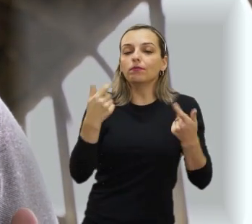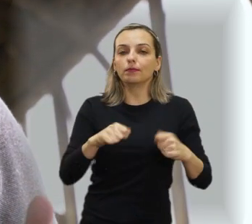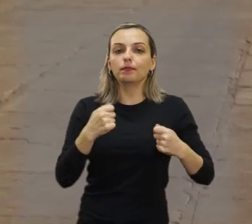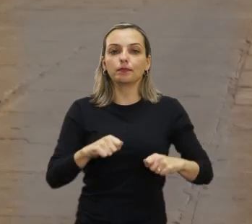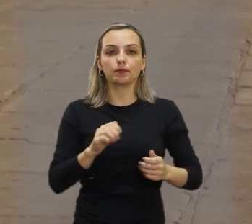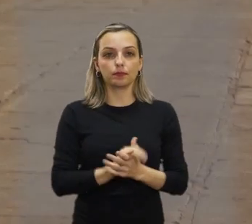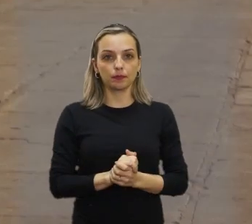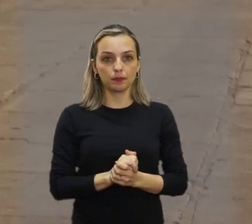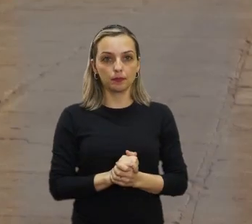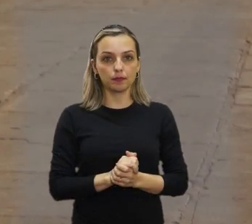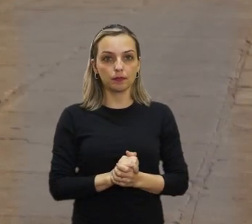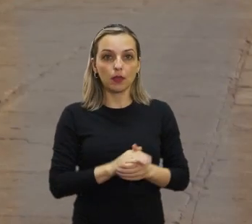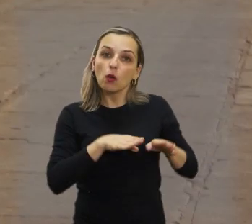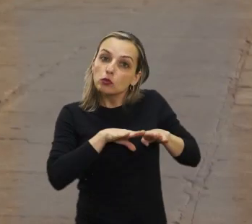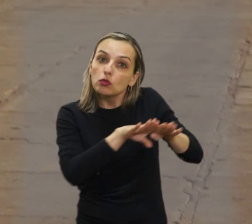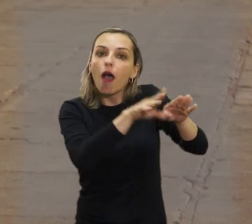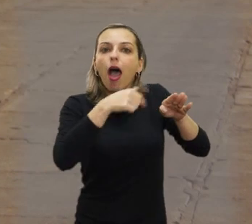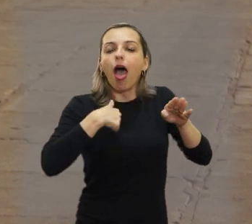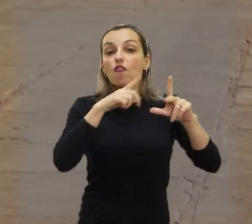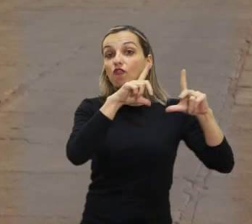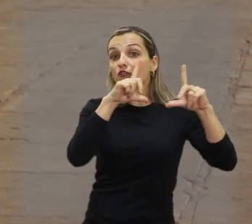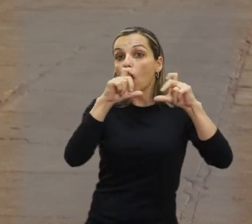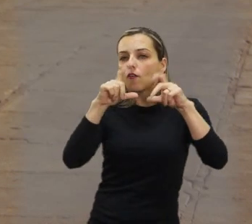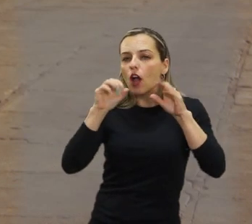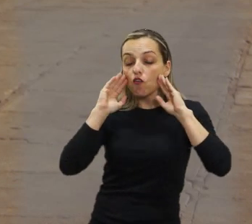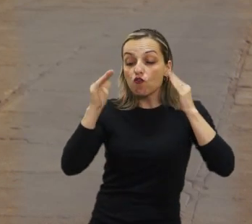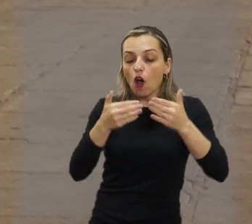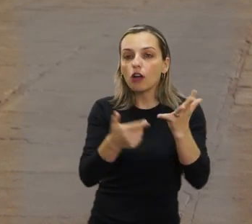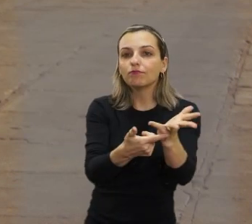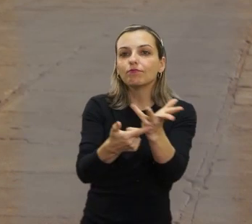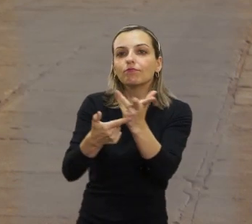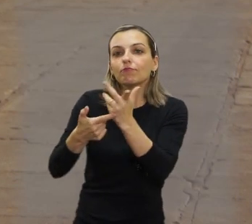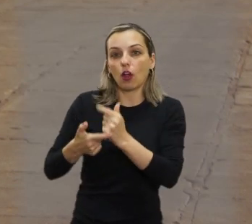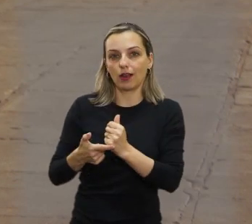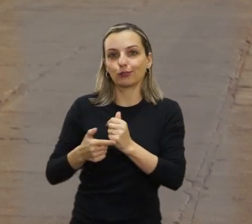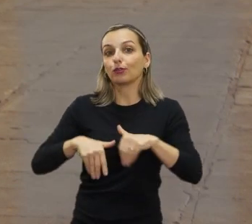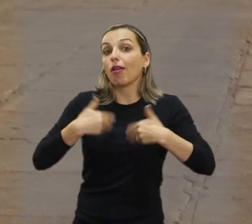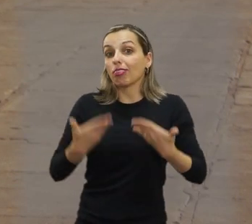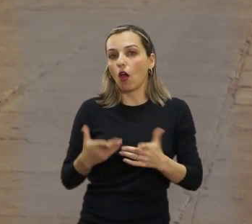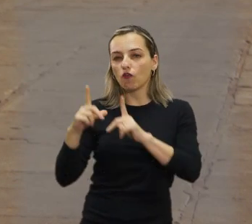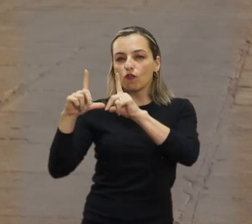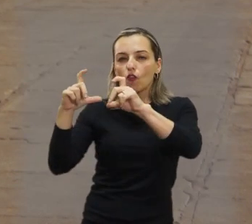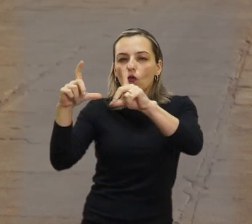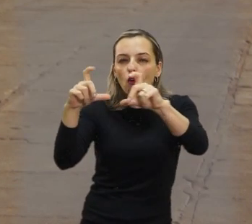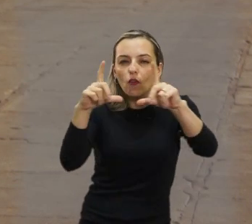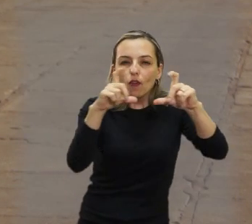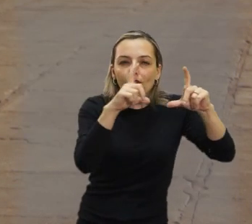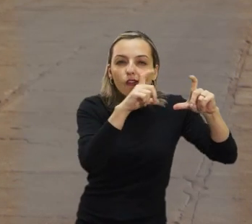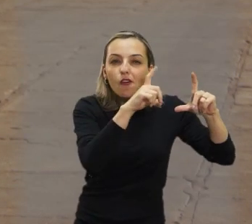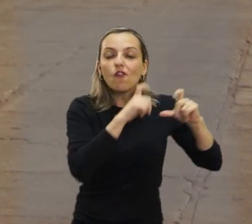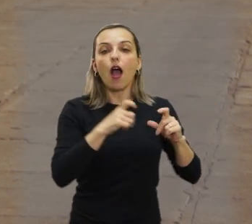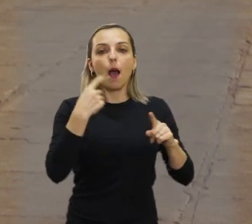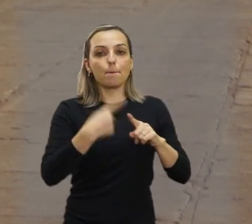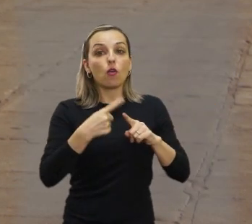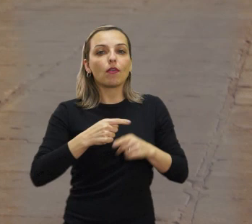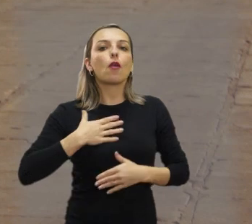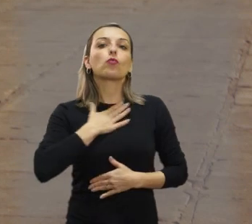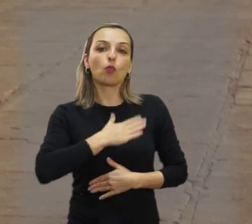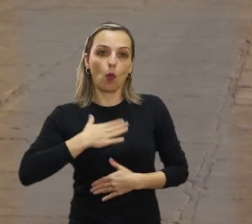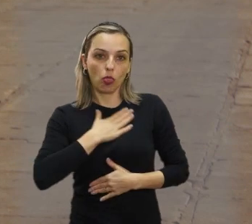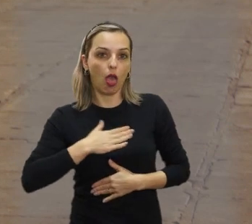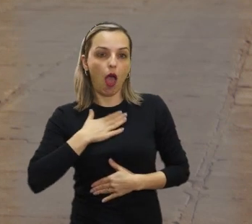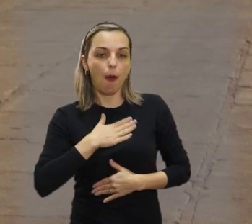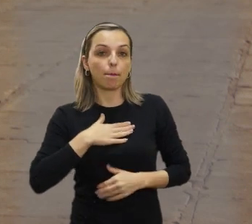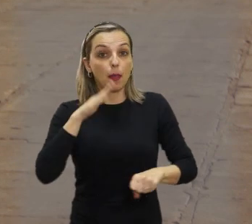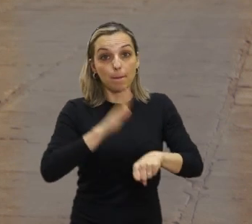também não tinha como não utilizar a fotografia como uma linguagem artística, né? Então, muitas fotos eu acabava fazendo por